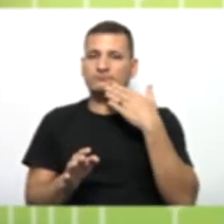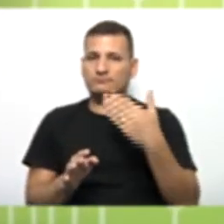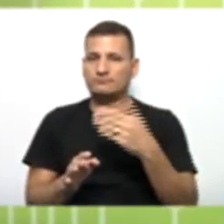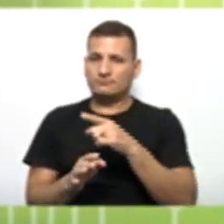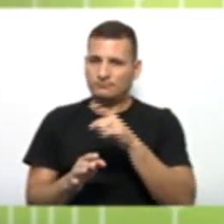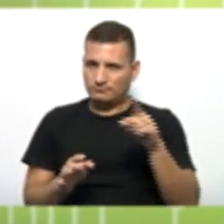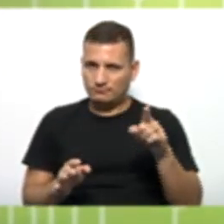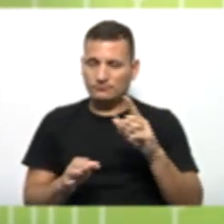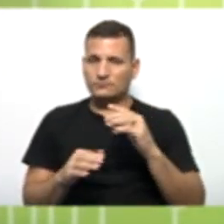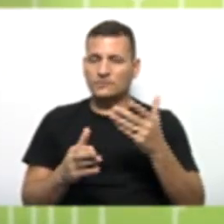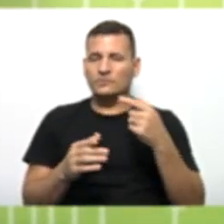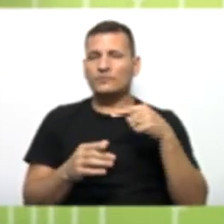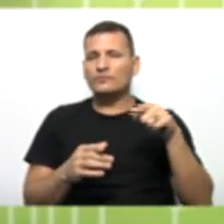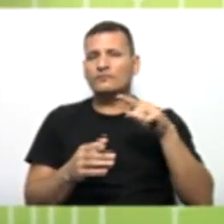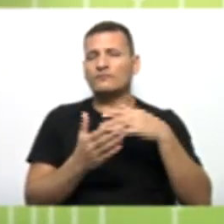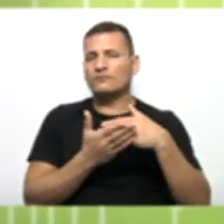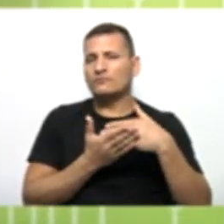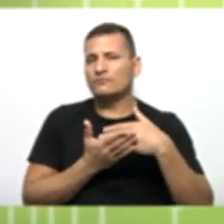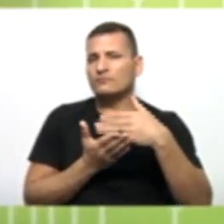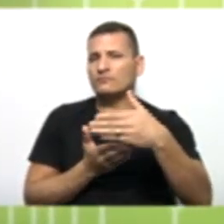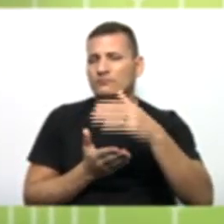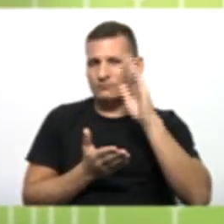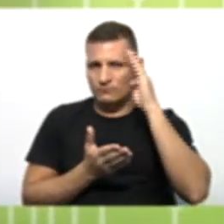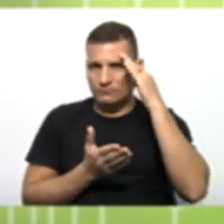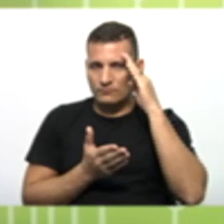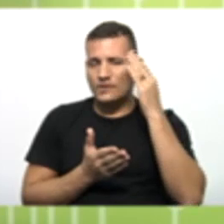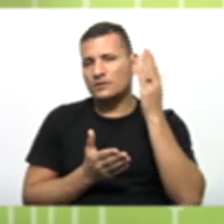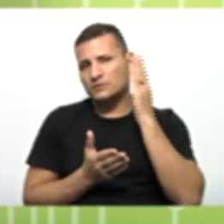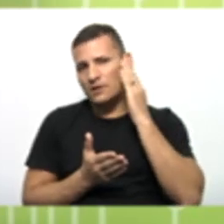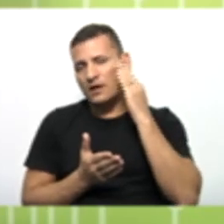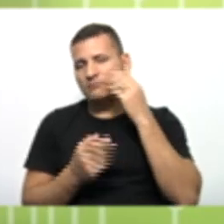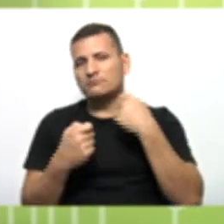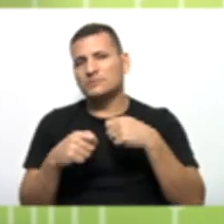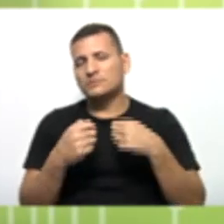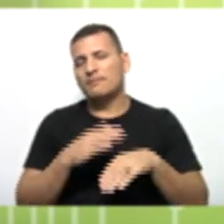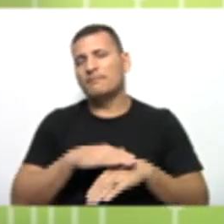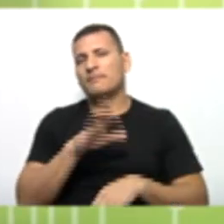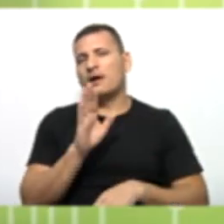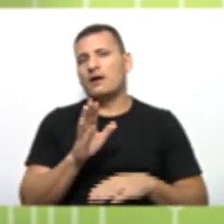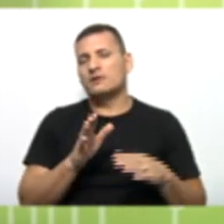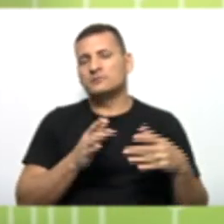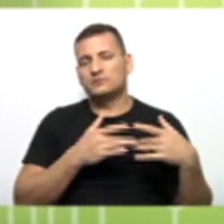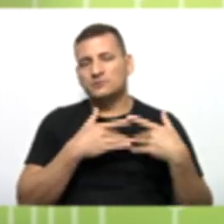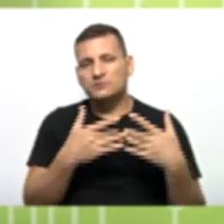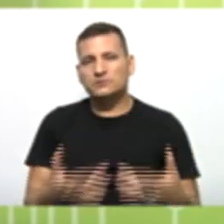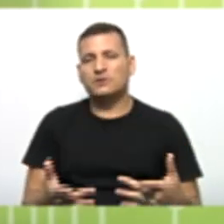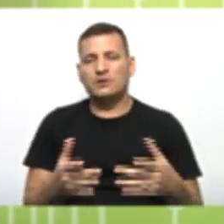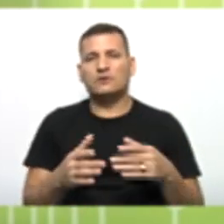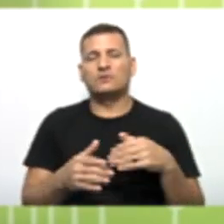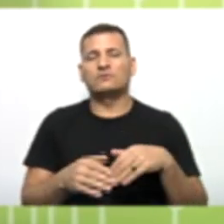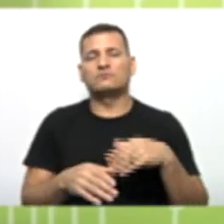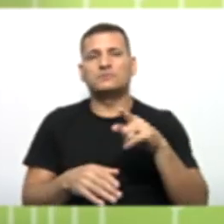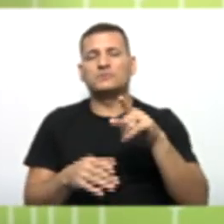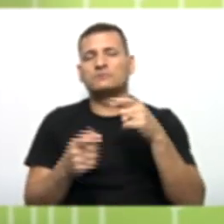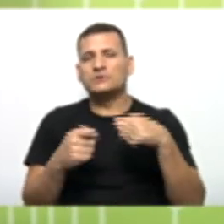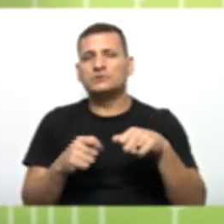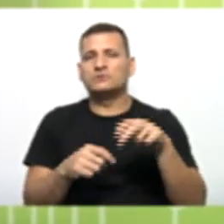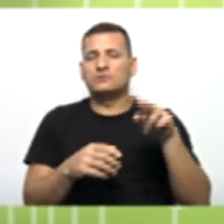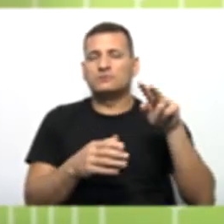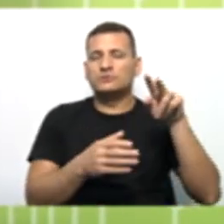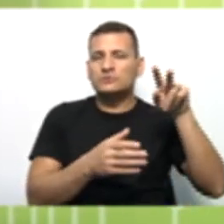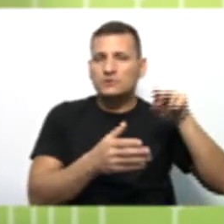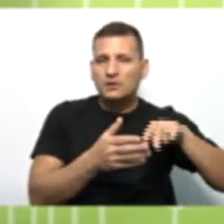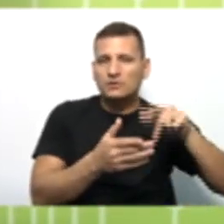a entender, certo? Eu sei que é algo que precisa de dedicação, vocês vão precisar rever esse material novamente, tirar algumas